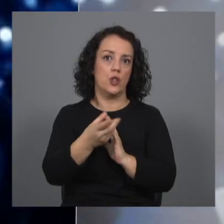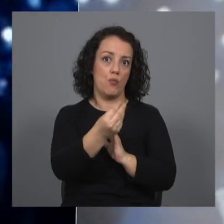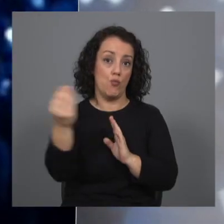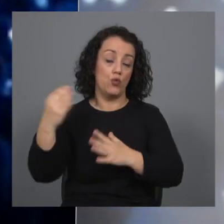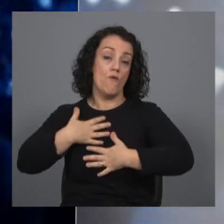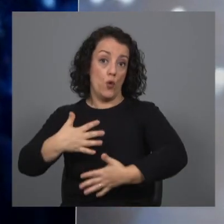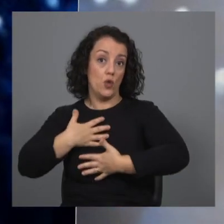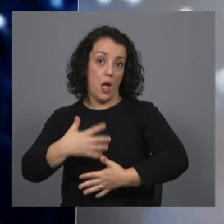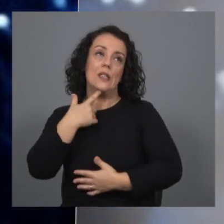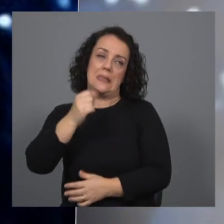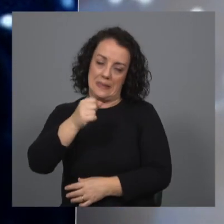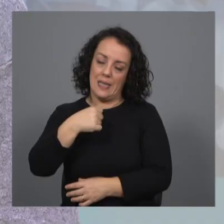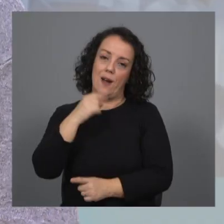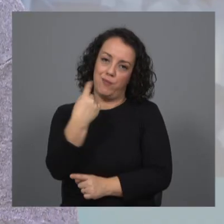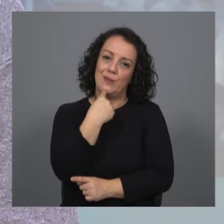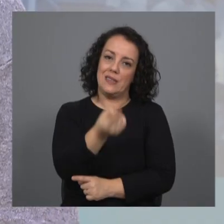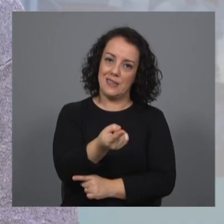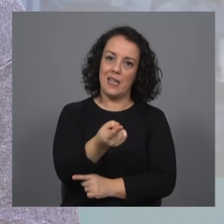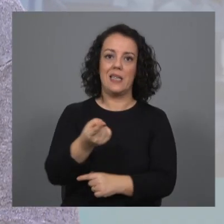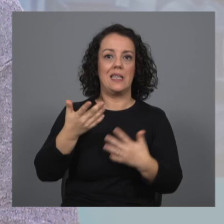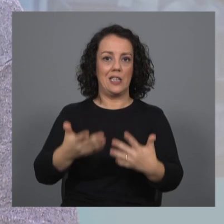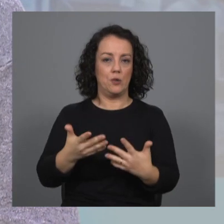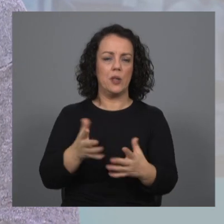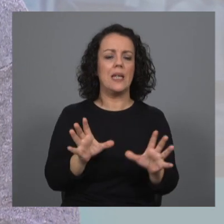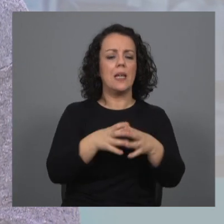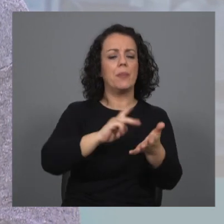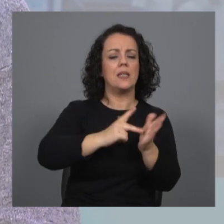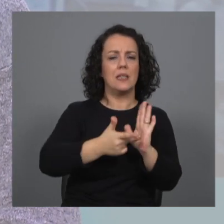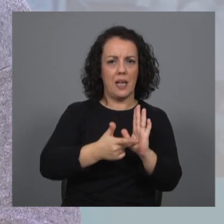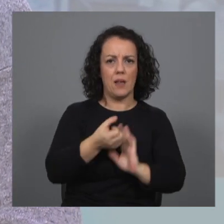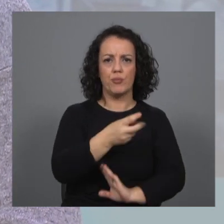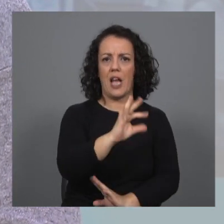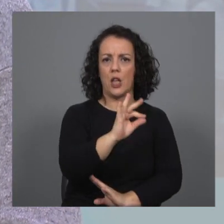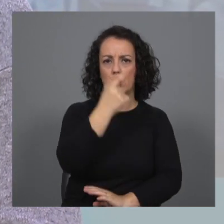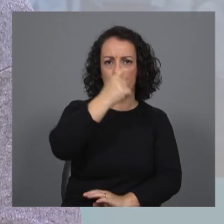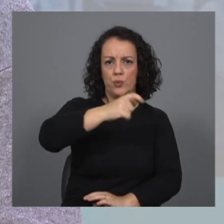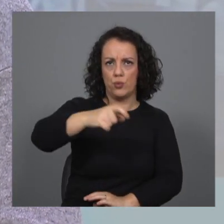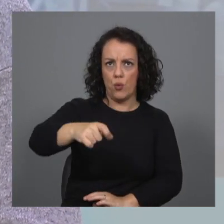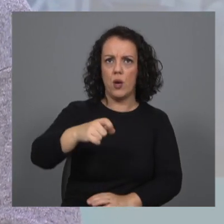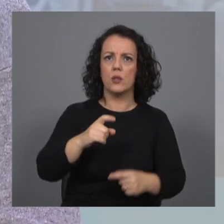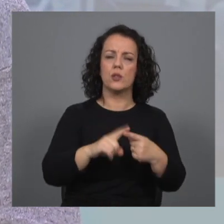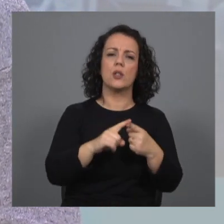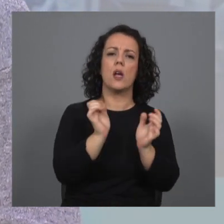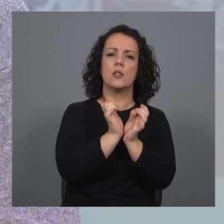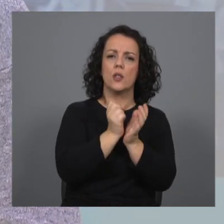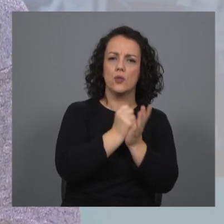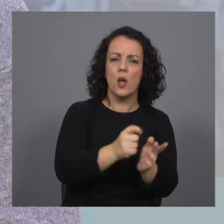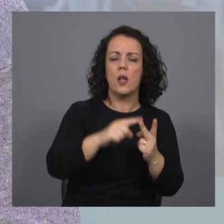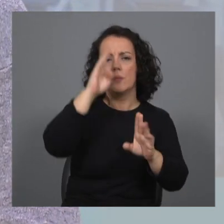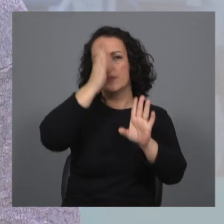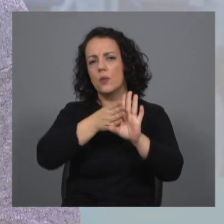voluntários, exatamente, não é? era o que eu ia dizer. Portanto, nós neste momento temos uma equipa técnica composta por 14 pessoas, portanto, desde assistentes sociais,